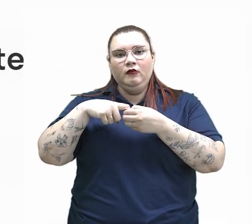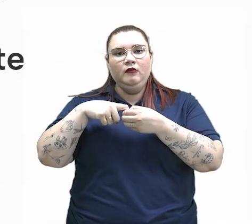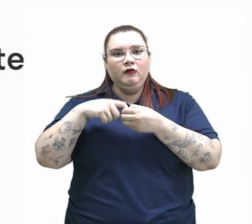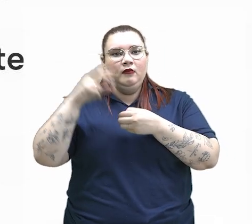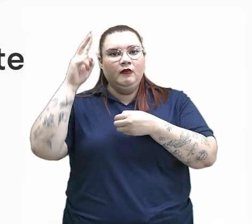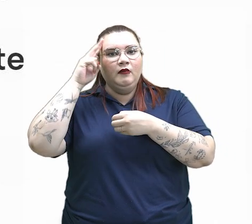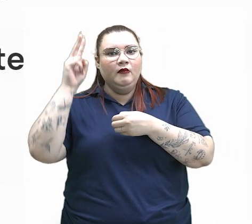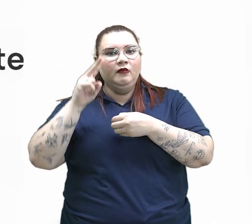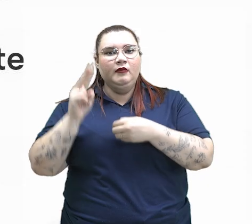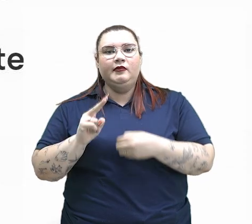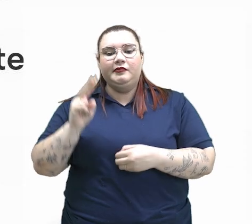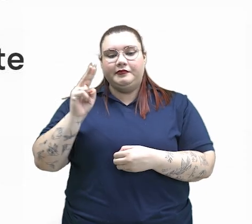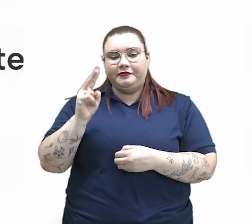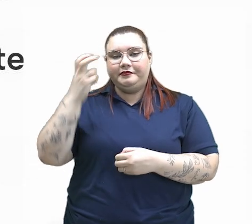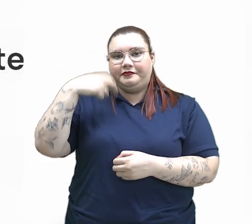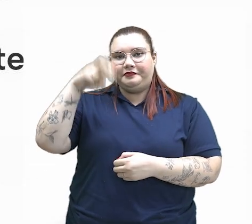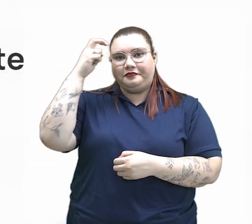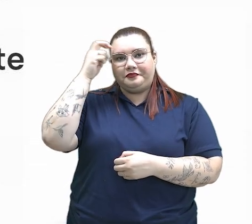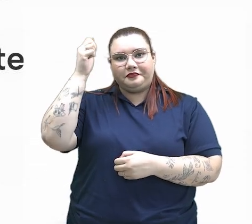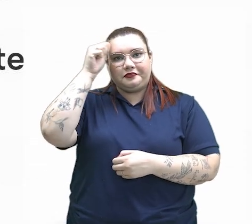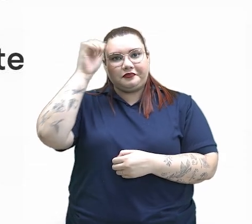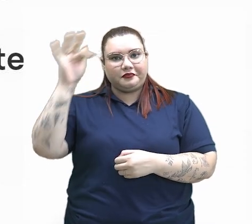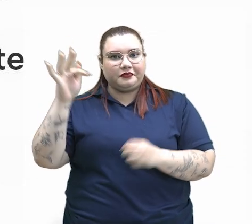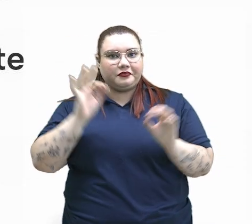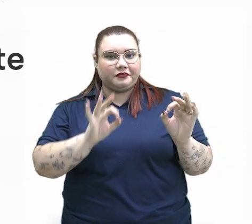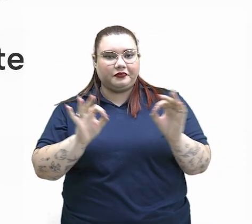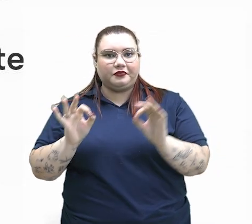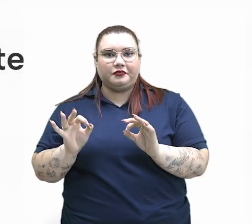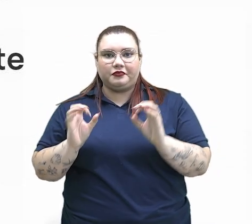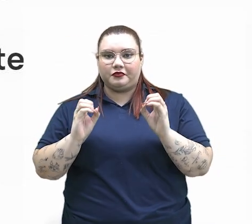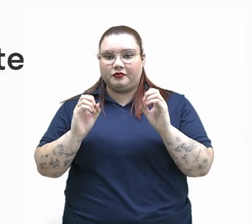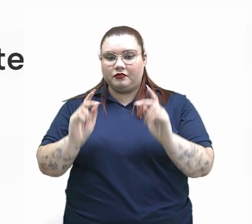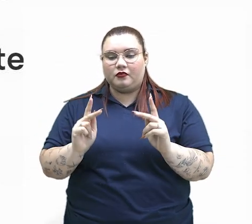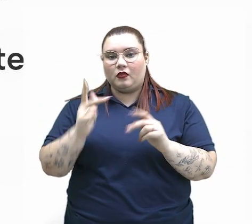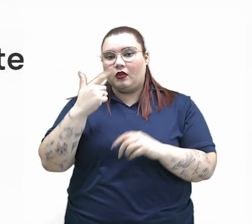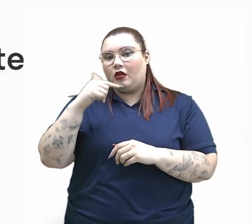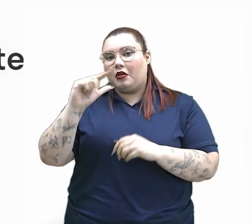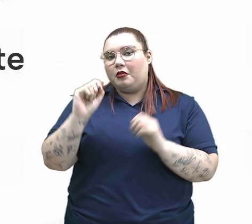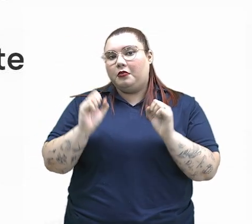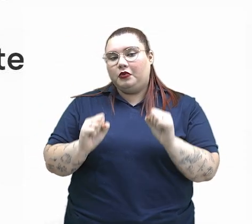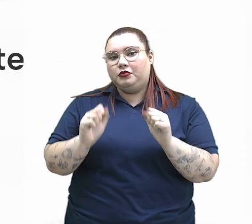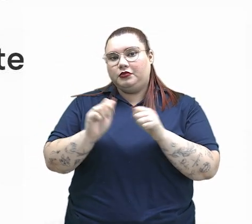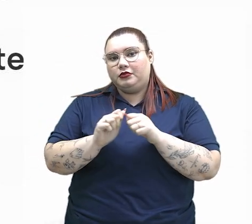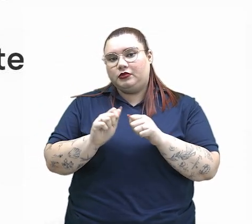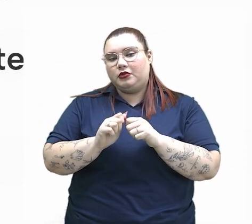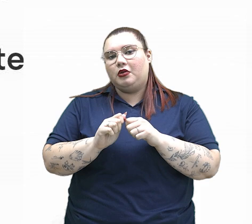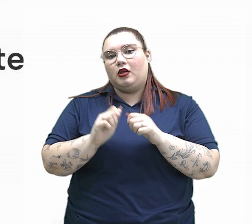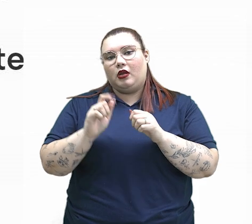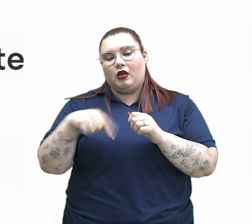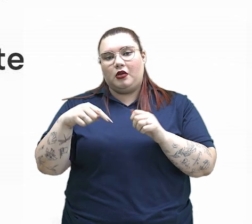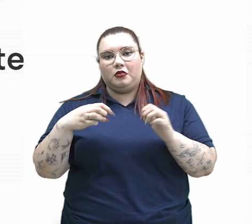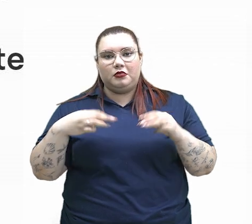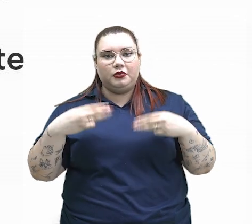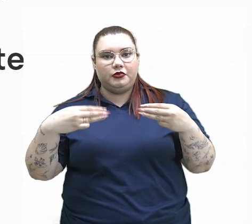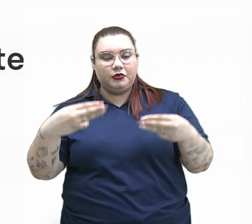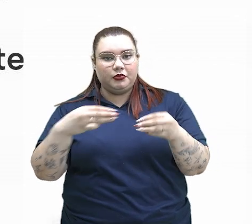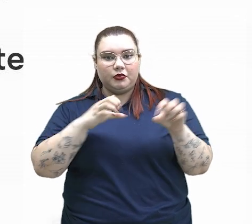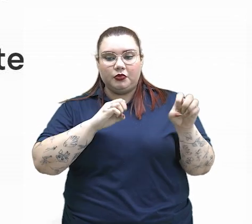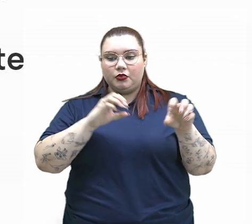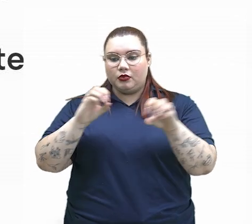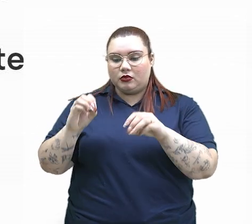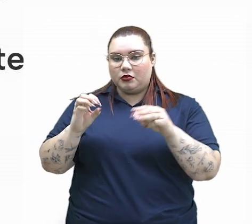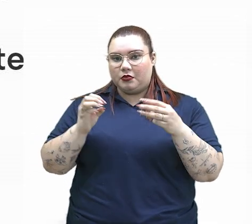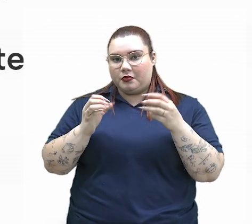a recuperação da cultura africana, ok? E quem pode fazer isso? O Ministério da Educação. Vejam que está